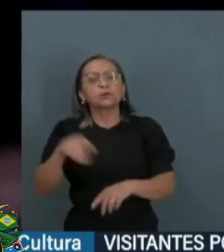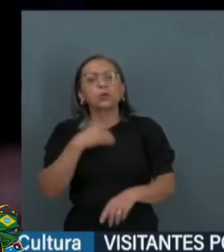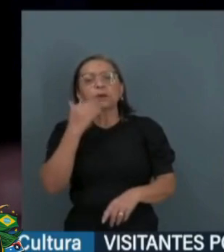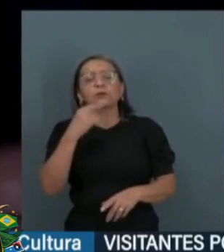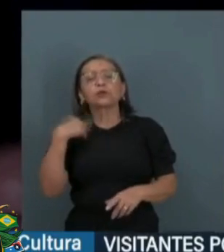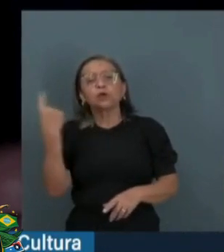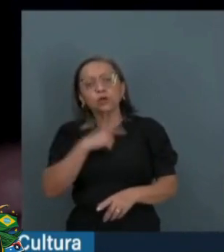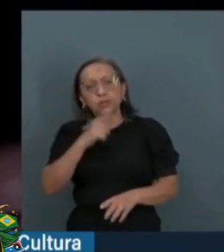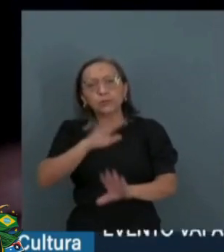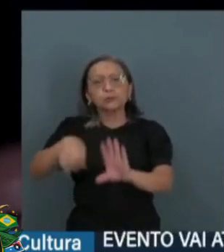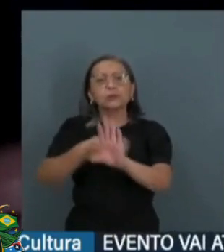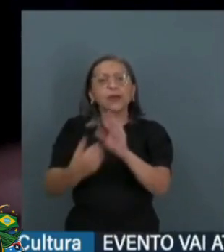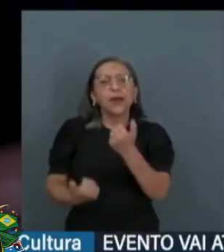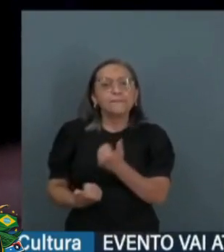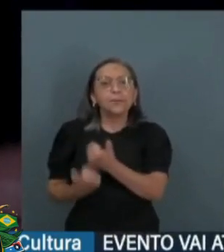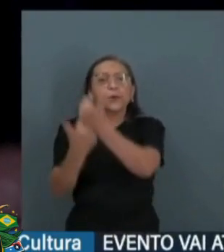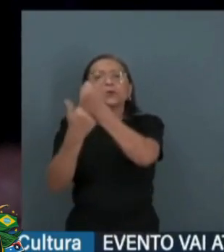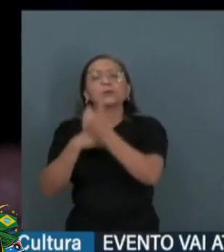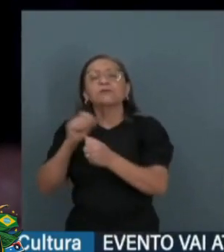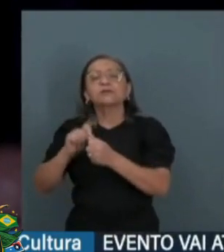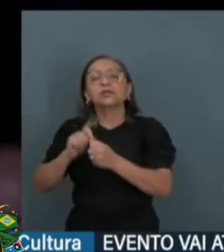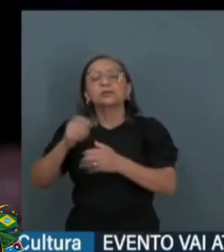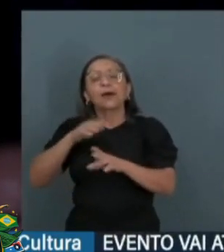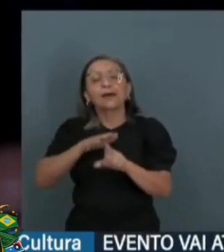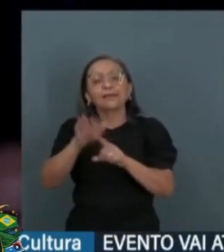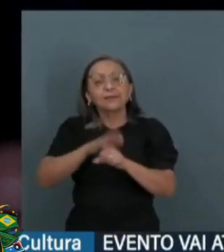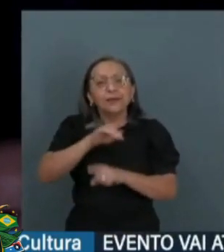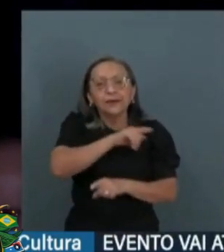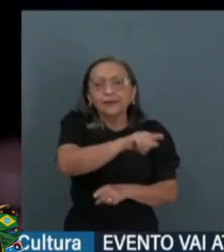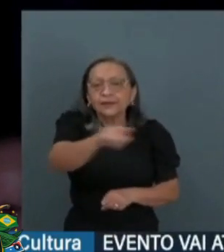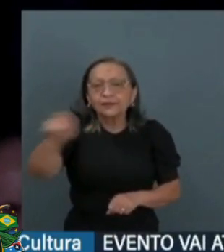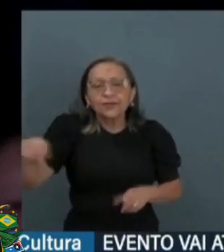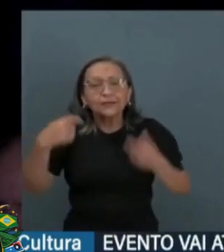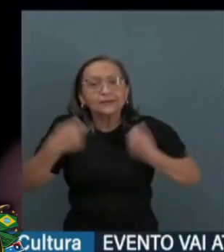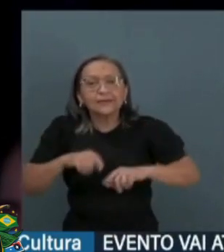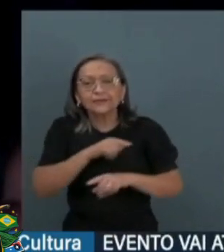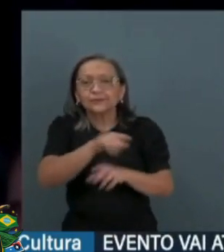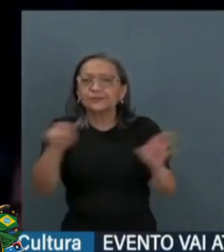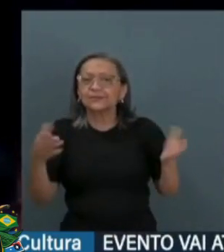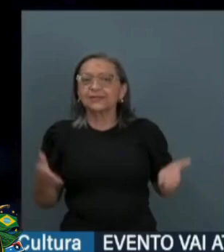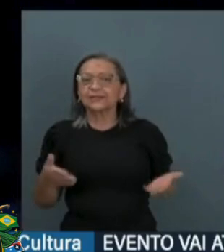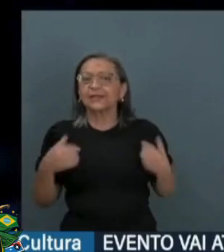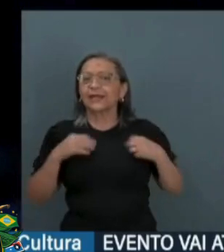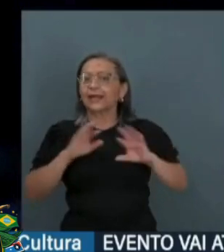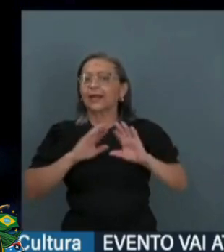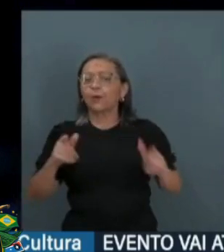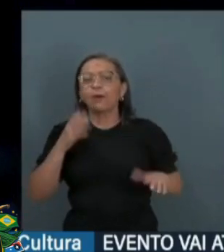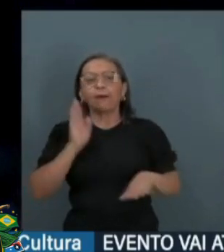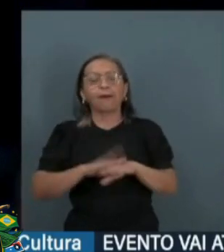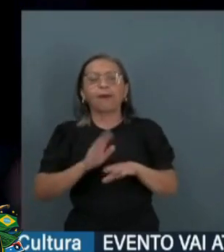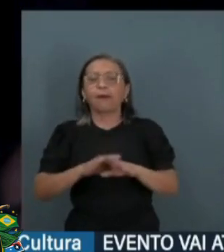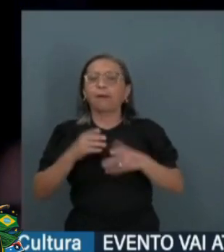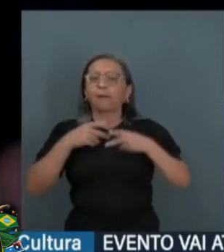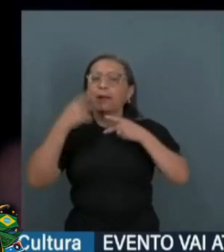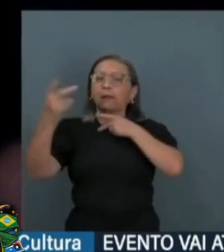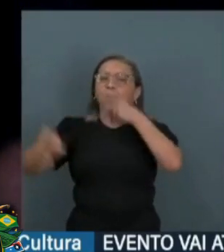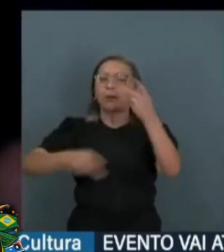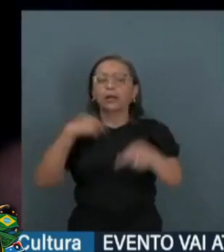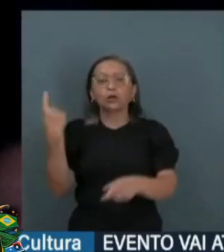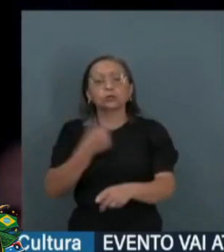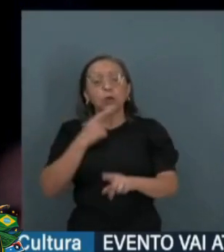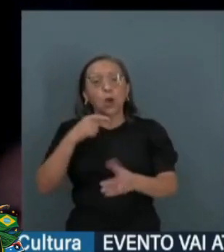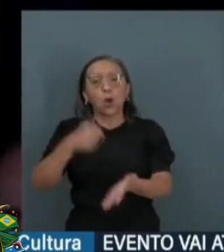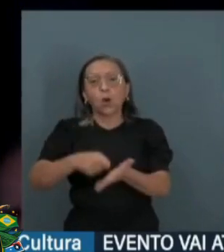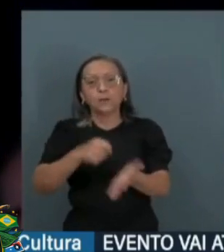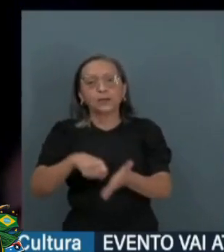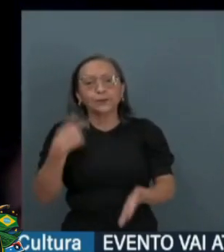ombreados, estamos fazendo a demanda de vocês. Não é protagonismo nosso, é obrigação